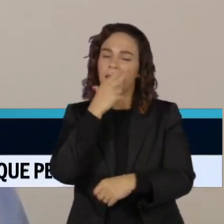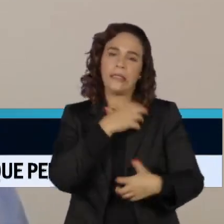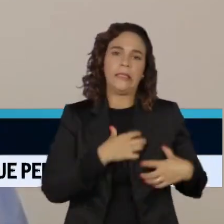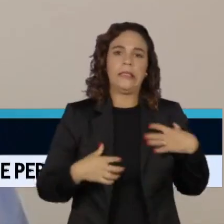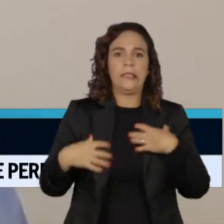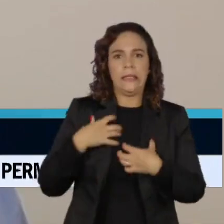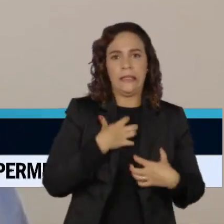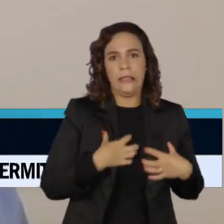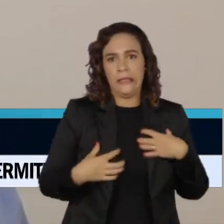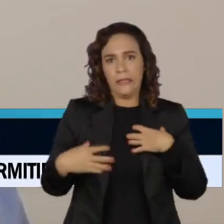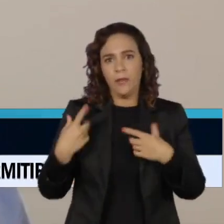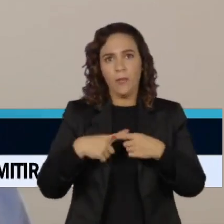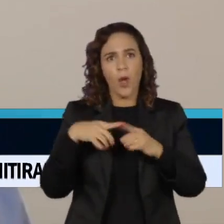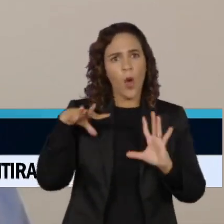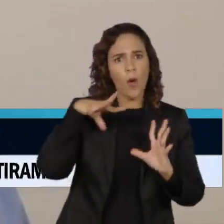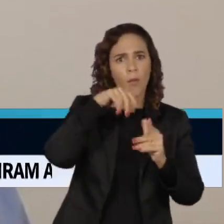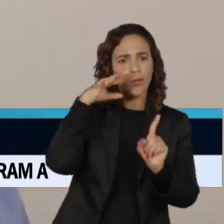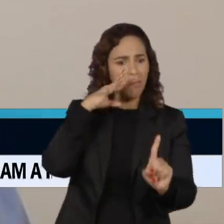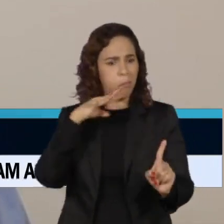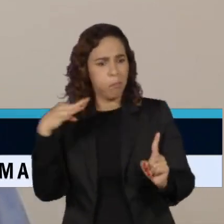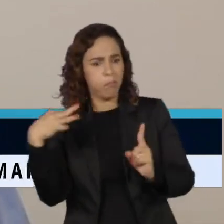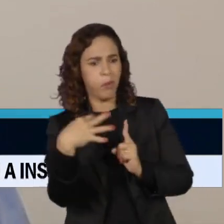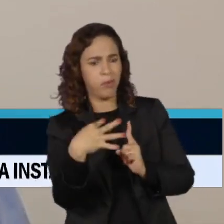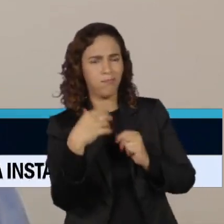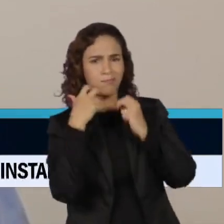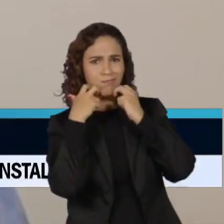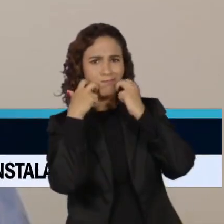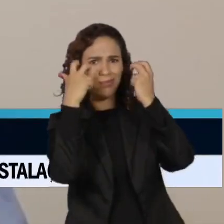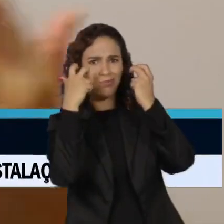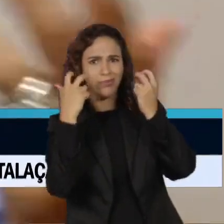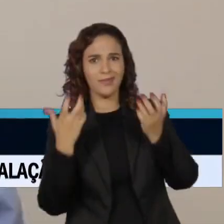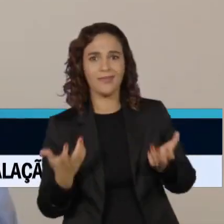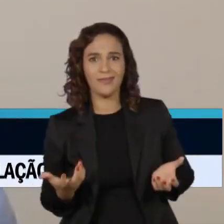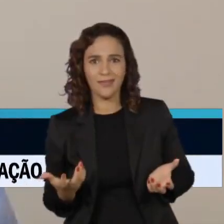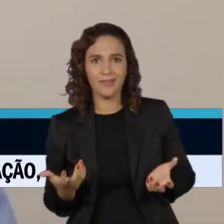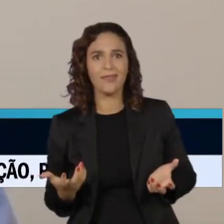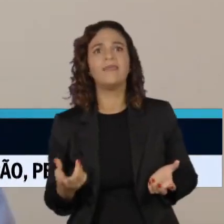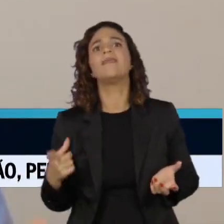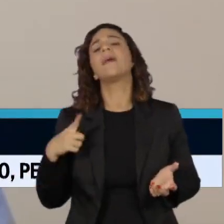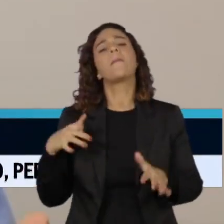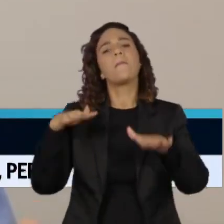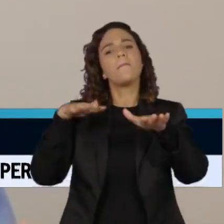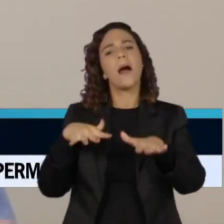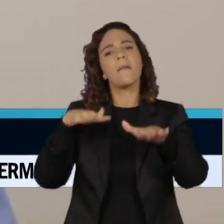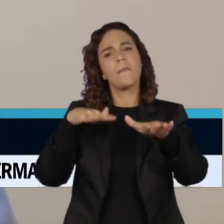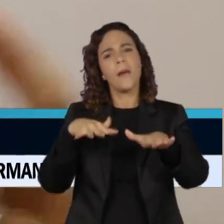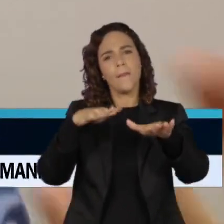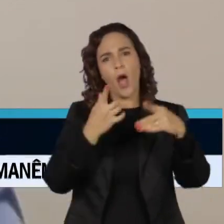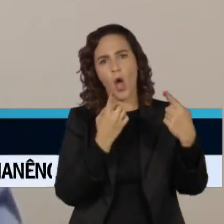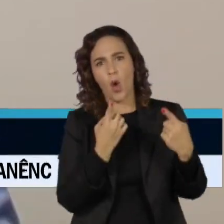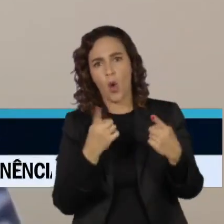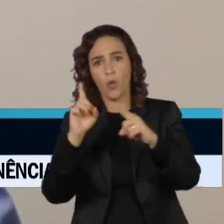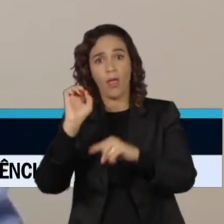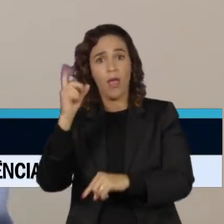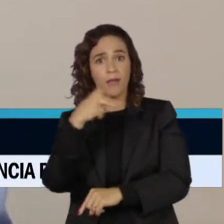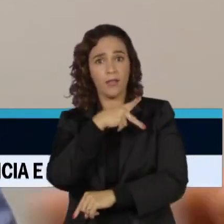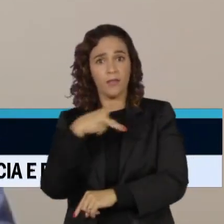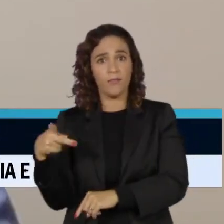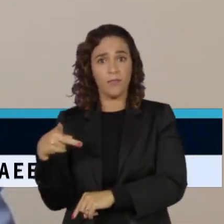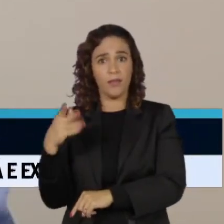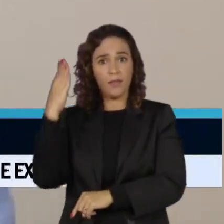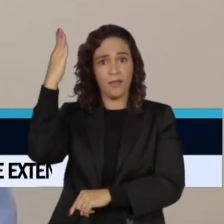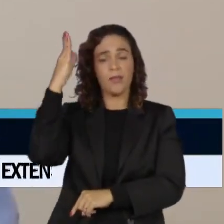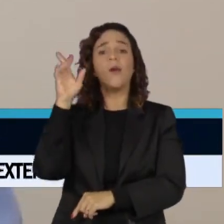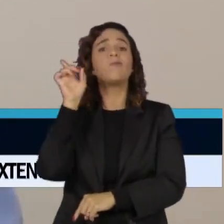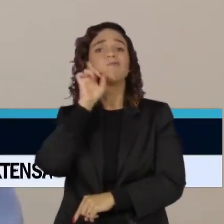porque o mundo todo viu o que aconteceu aqui. Há manifestações contra o ex-presidente nos Estados Unidos, por exemplo, com